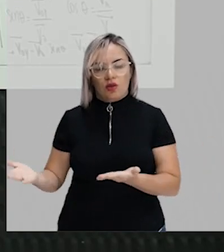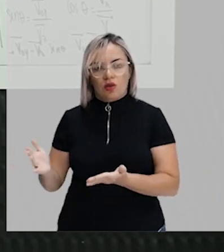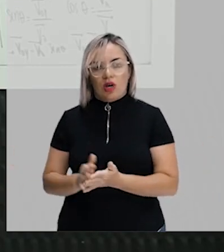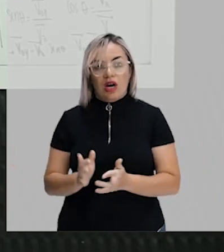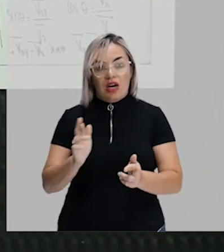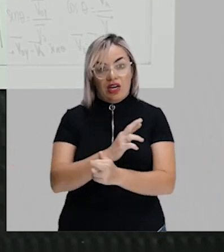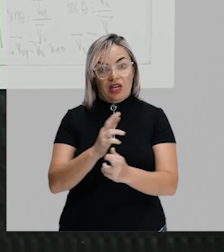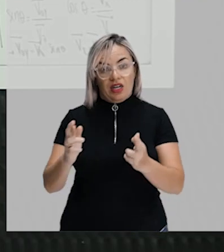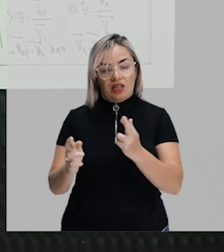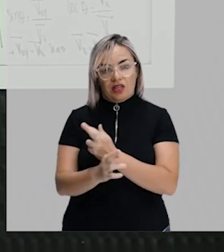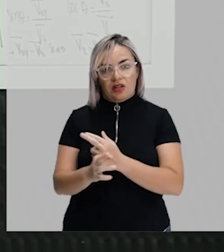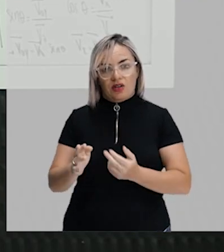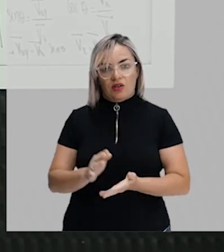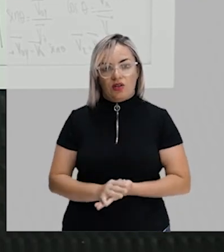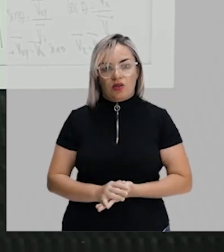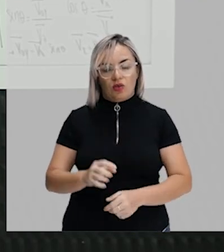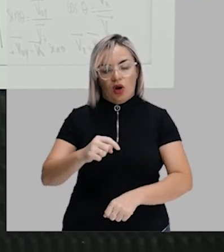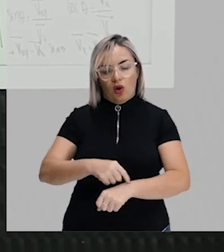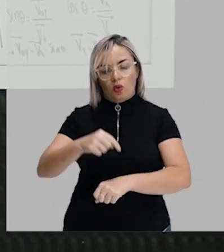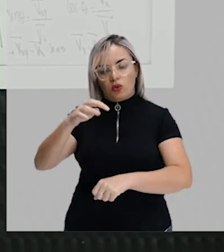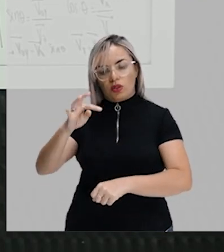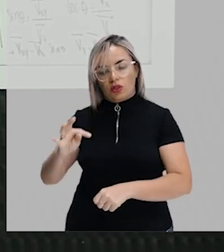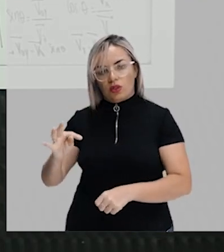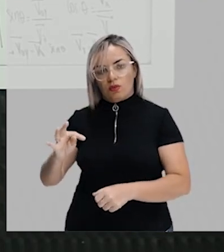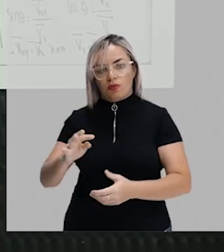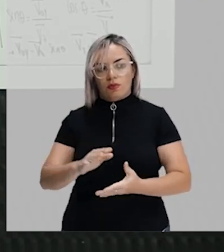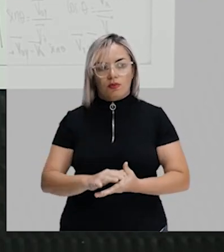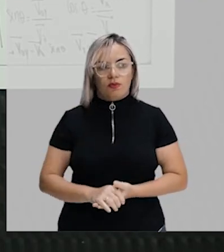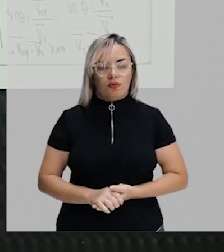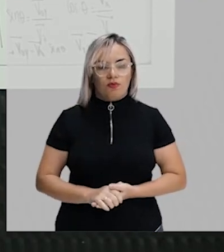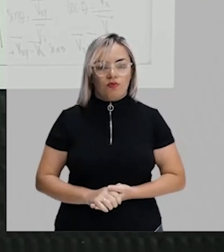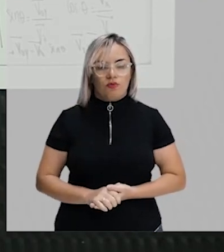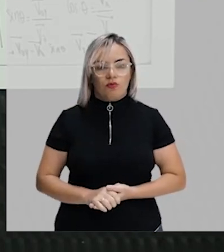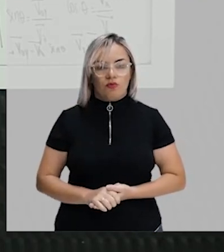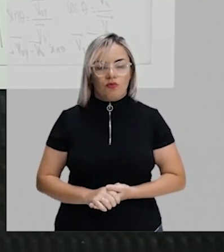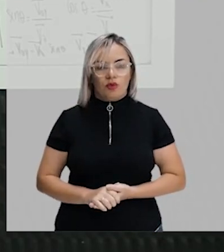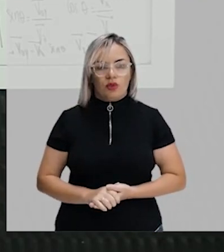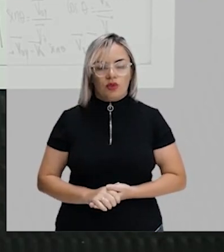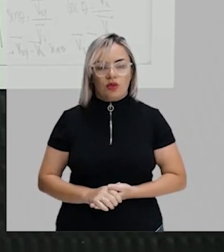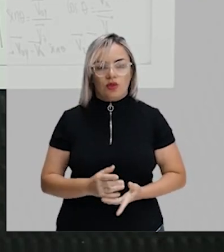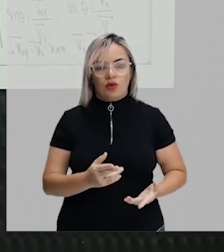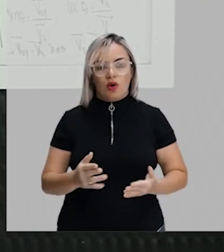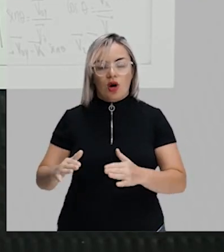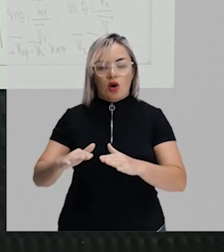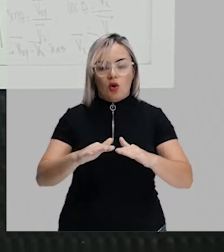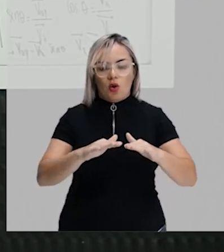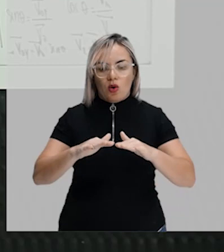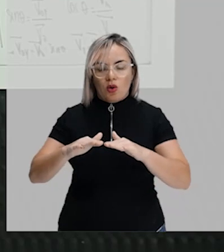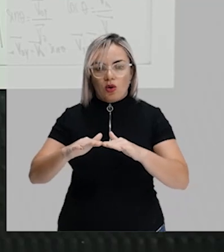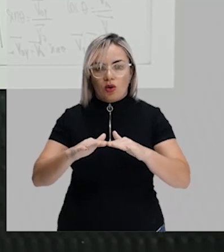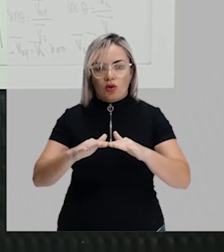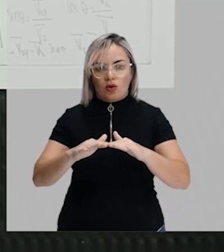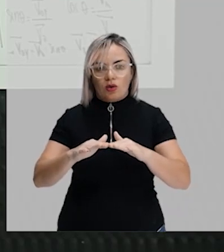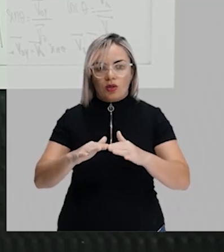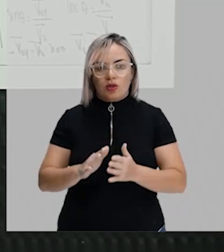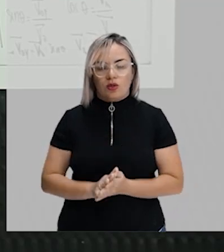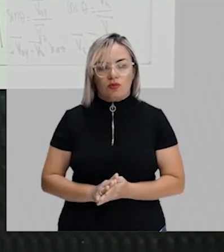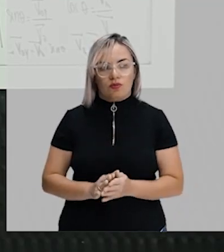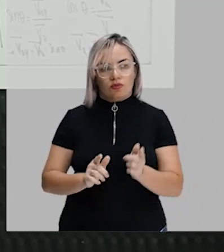ao t. O tempo vai ser o único fator comum entre eles,